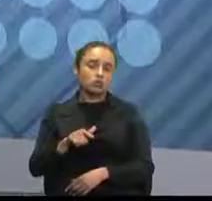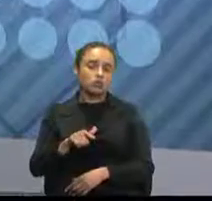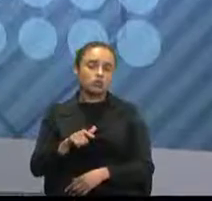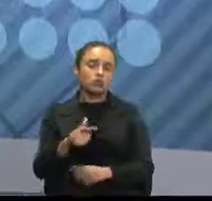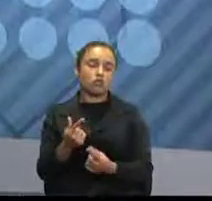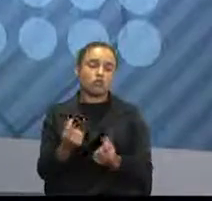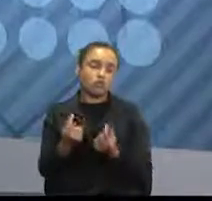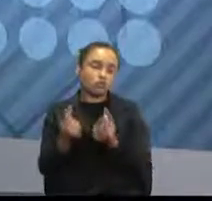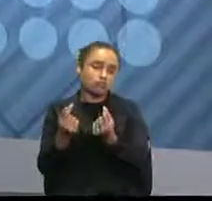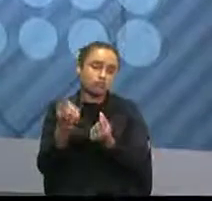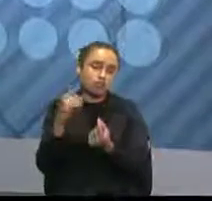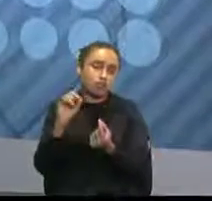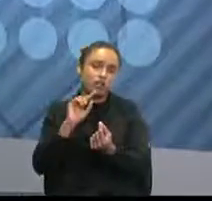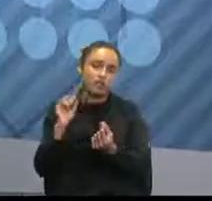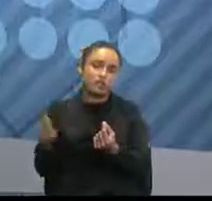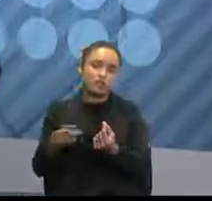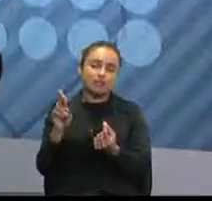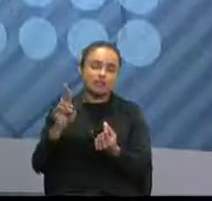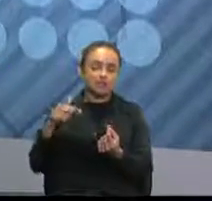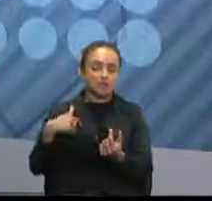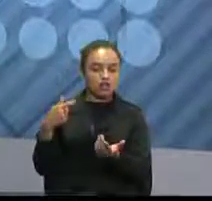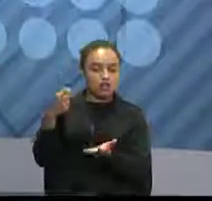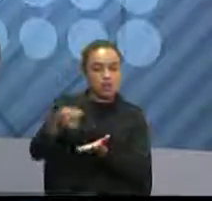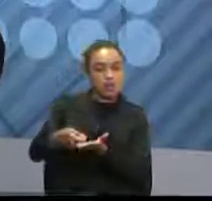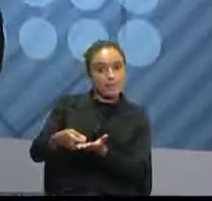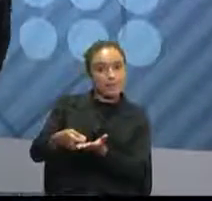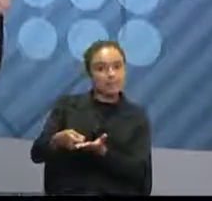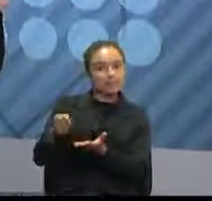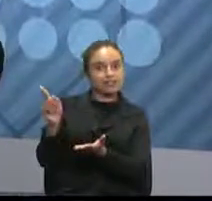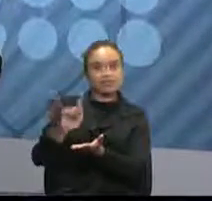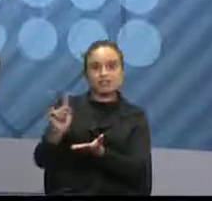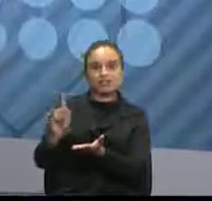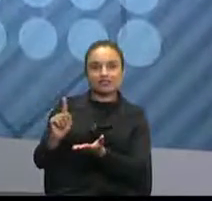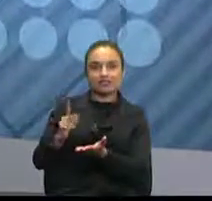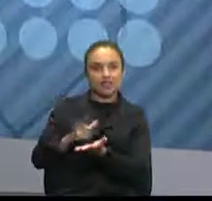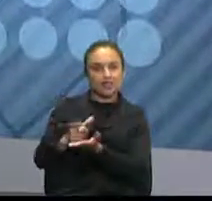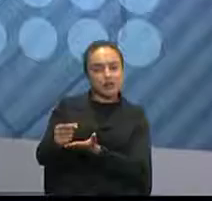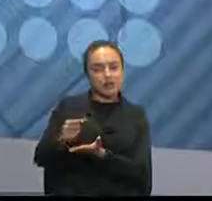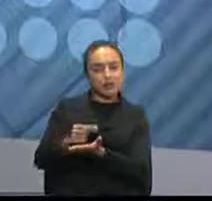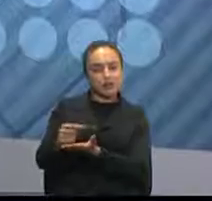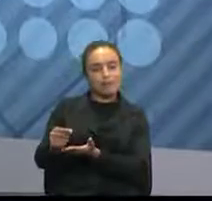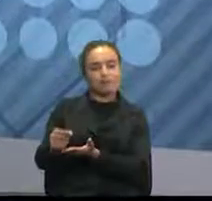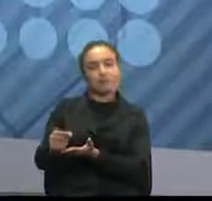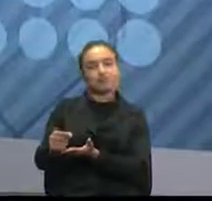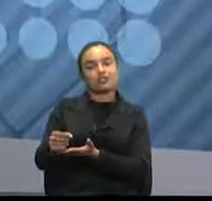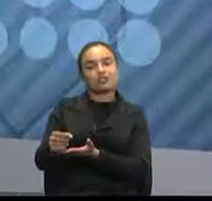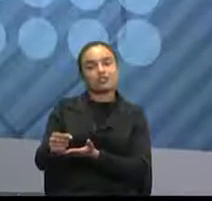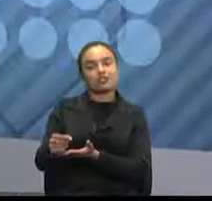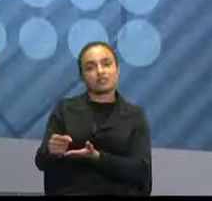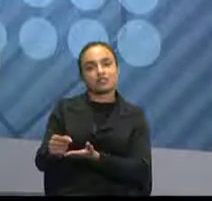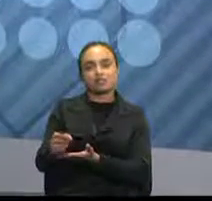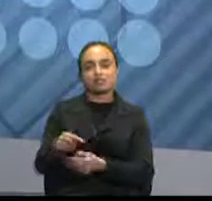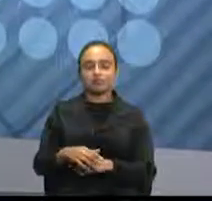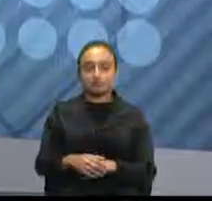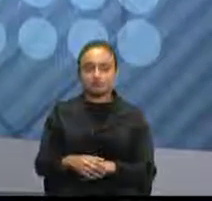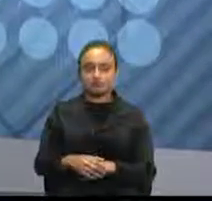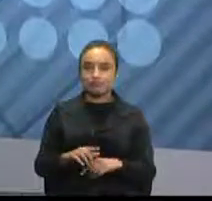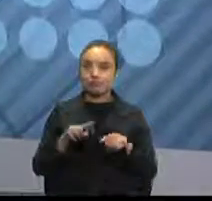a obrigação de comprar não só adquirir o direito no mercado a termo não já cumpriu a obrigação de comprar